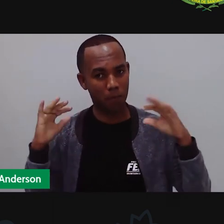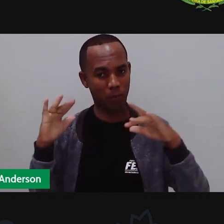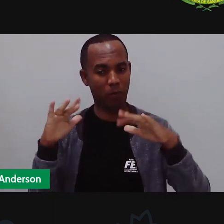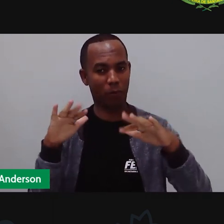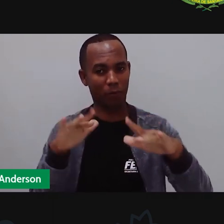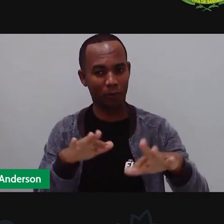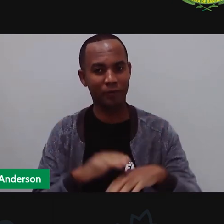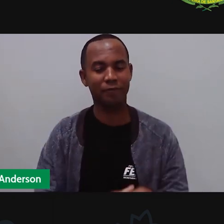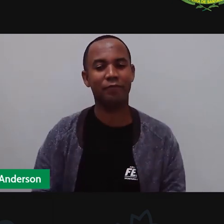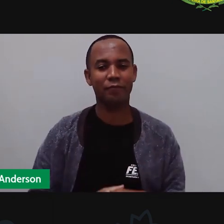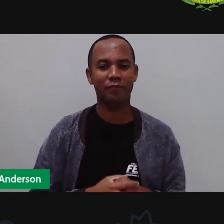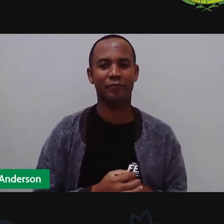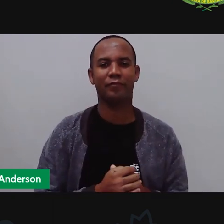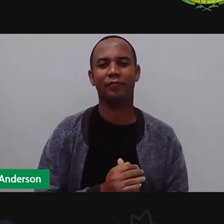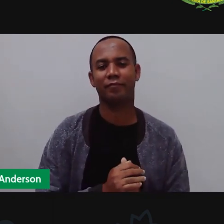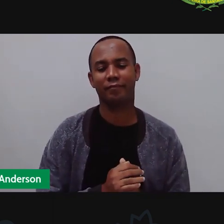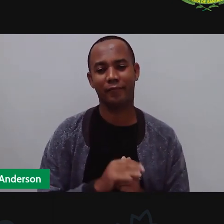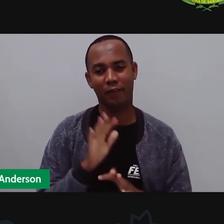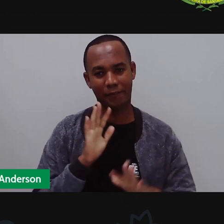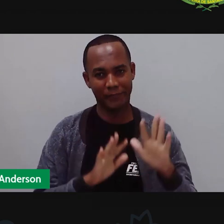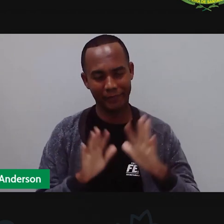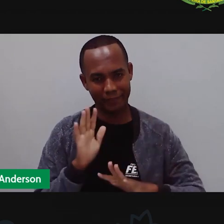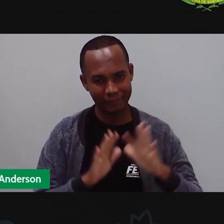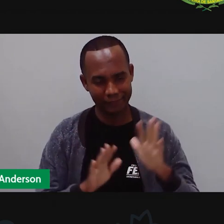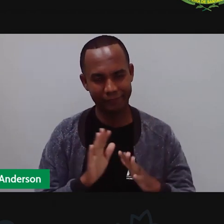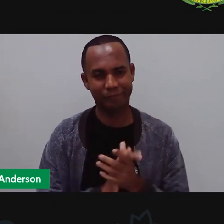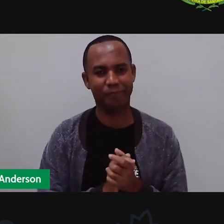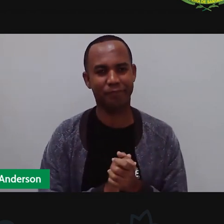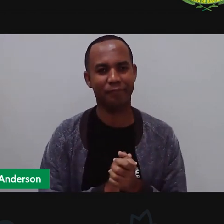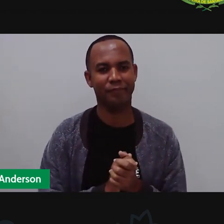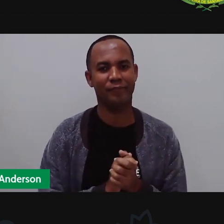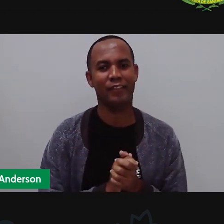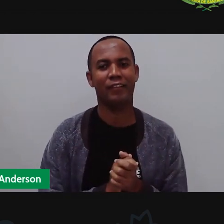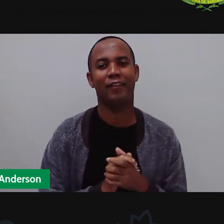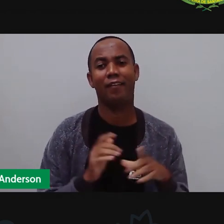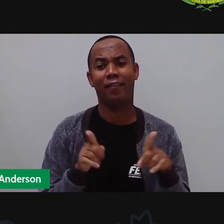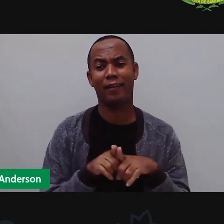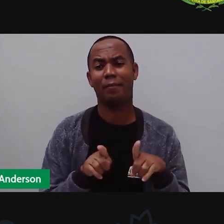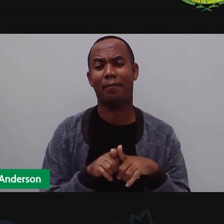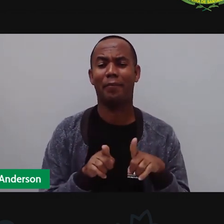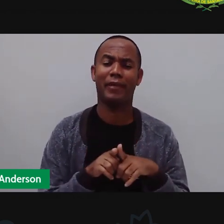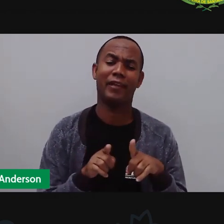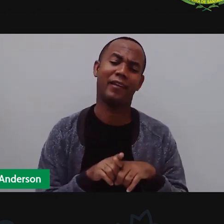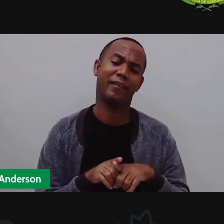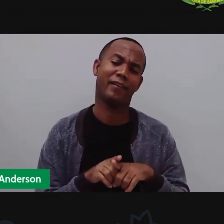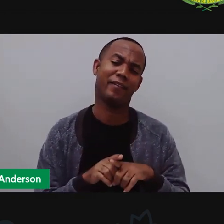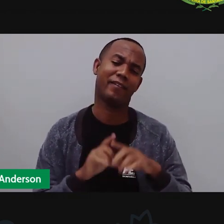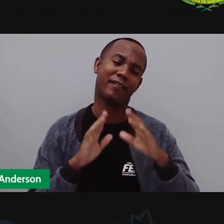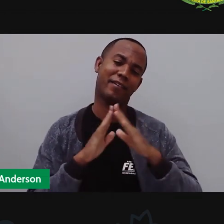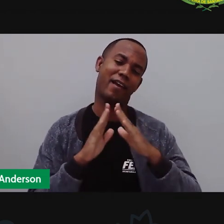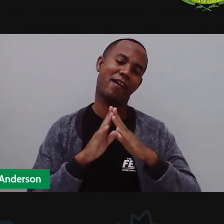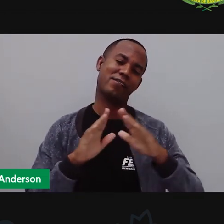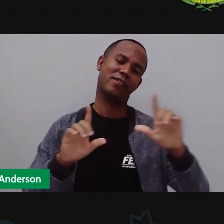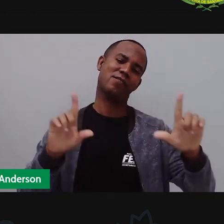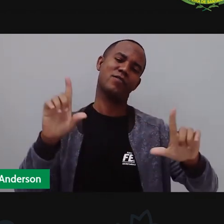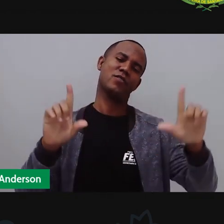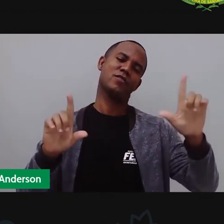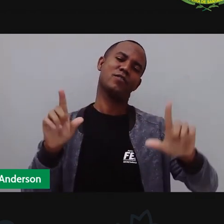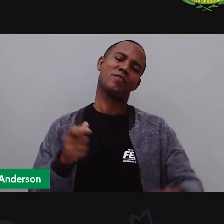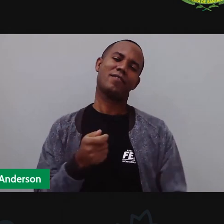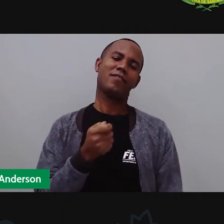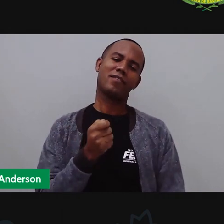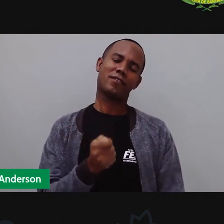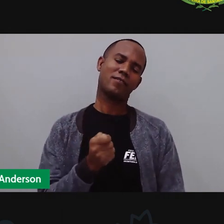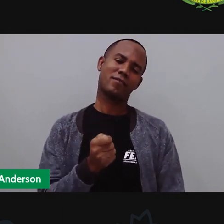Não pode aglomerar, isso aí. E dia de descanso, assistir aquele desenhozinho legal na TV,